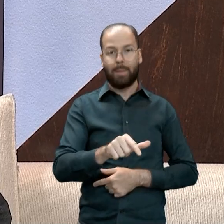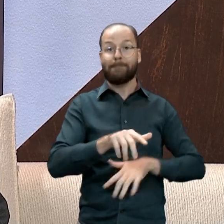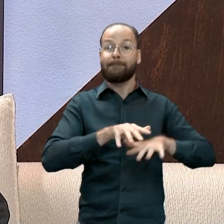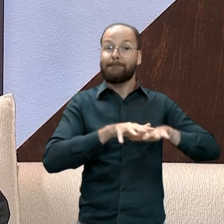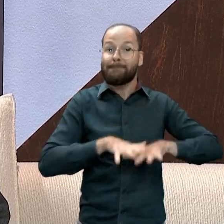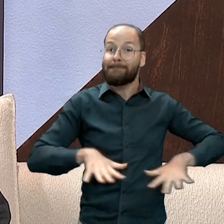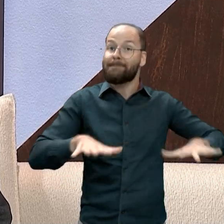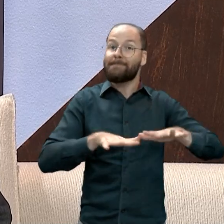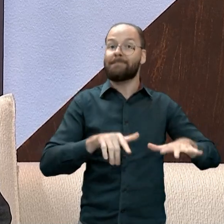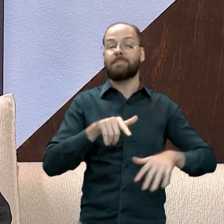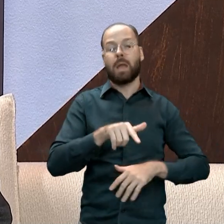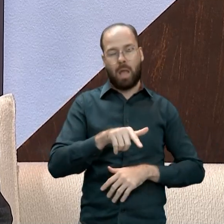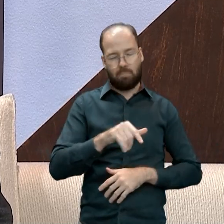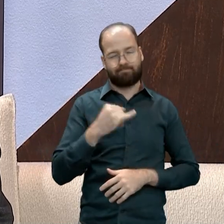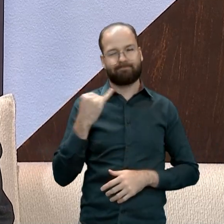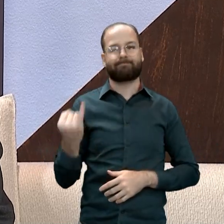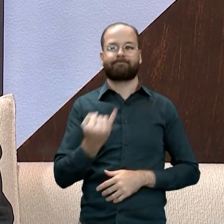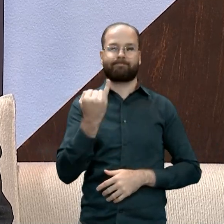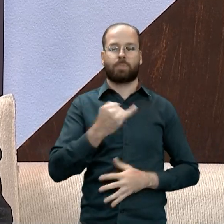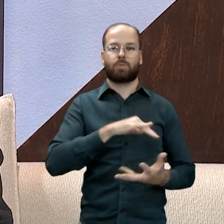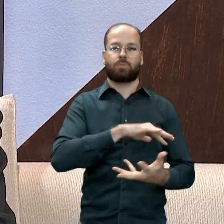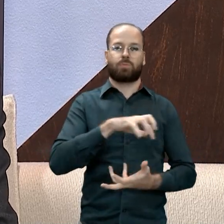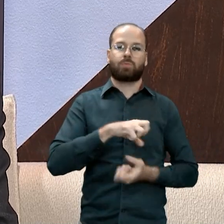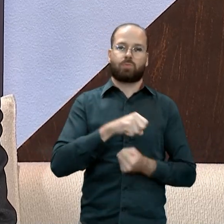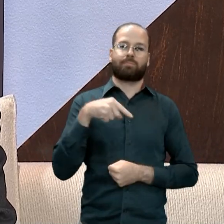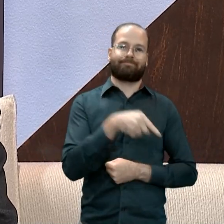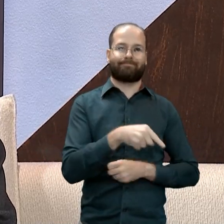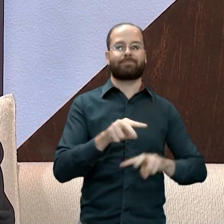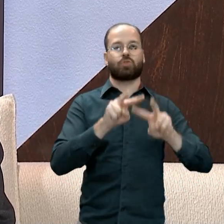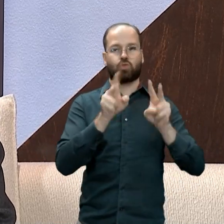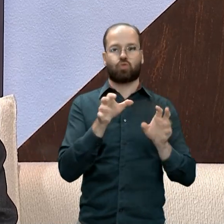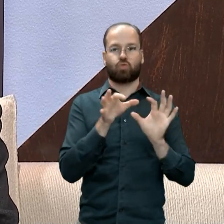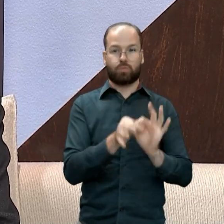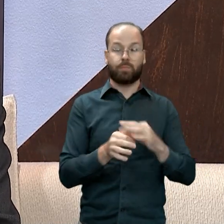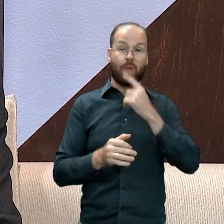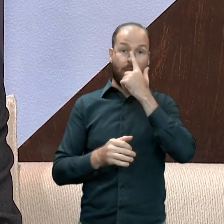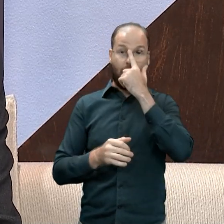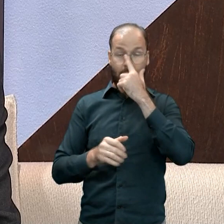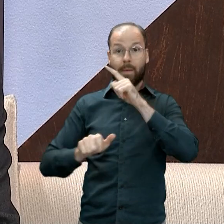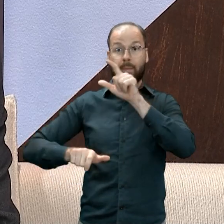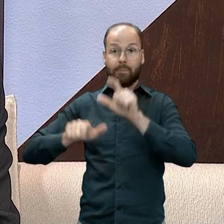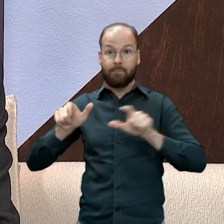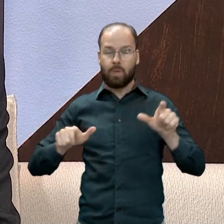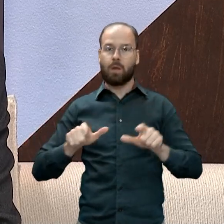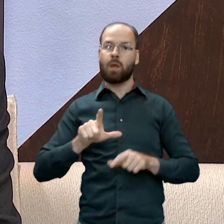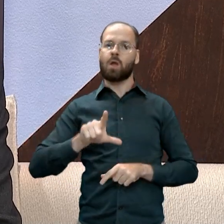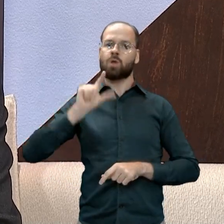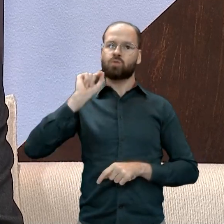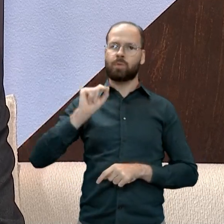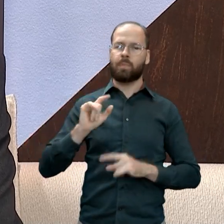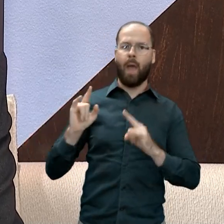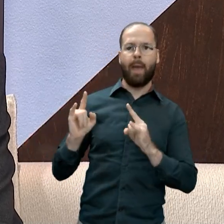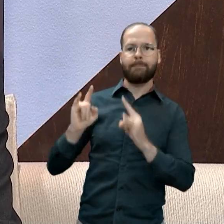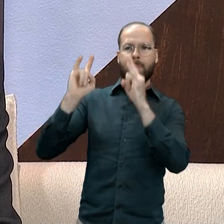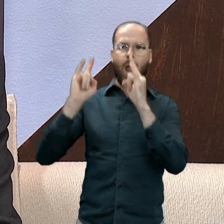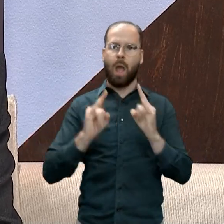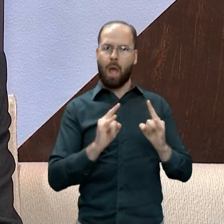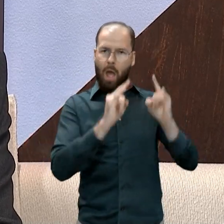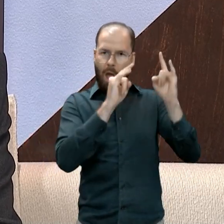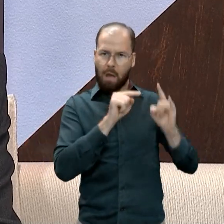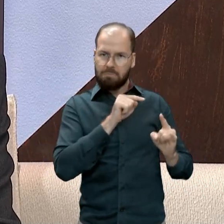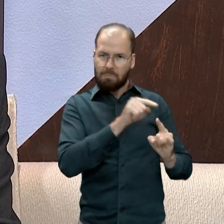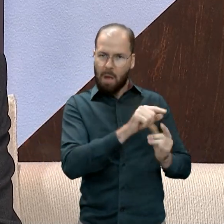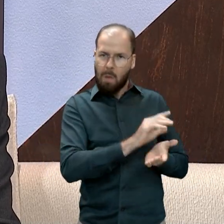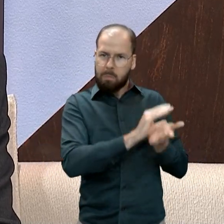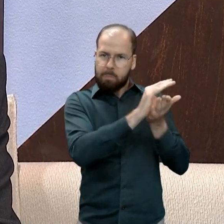ser extremamente crítico quanto a isso. E ele vai escolher a empresa que ele vai comprar o apartamento. As empresas